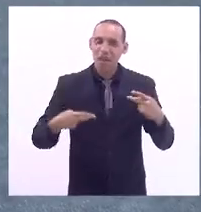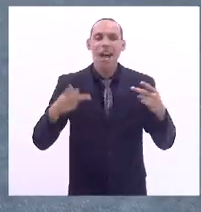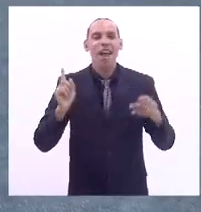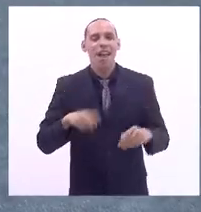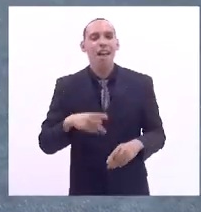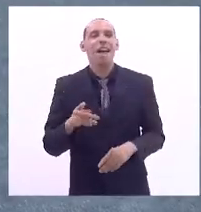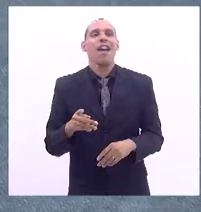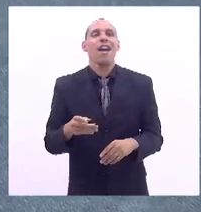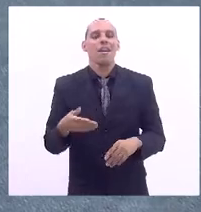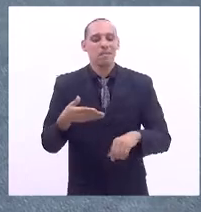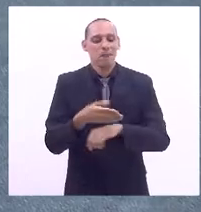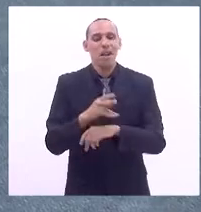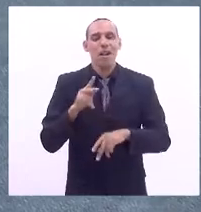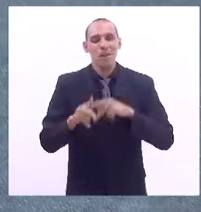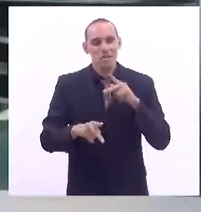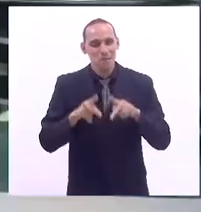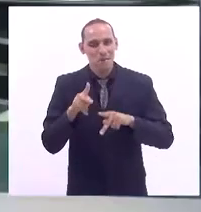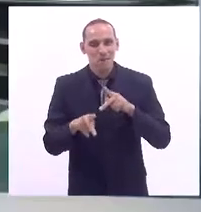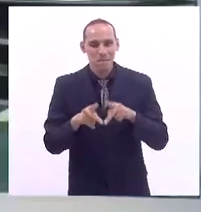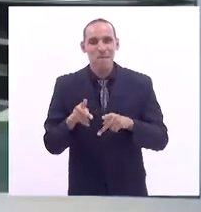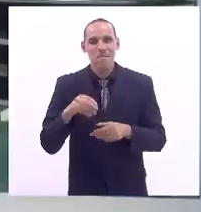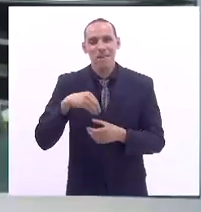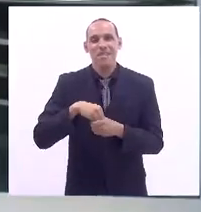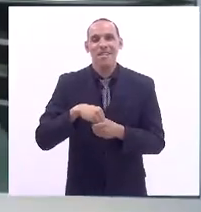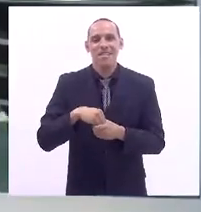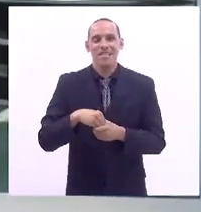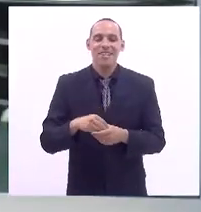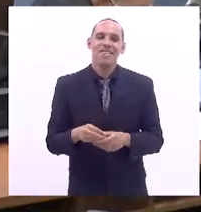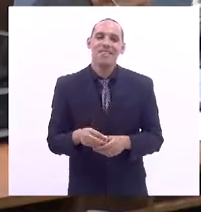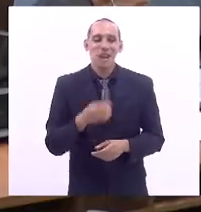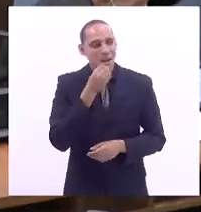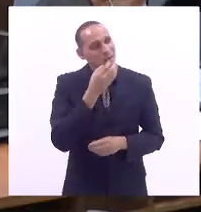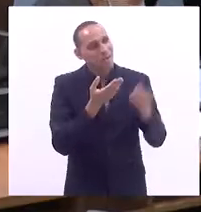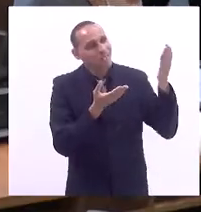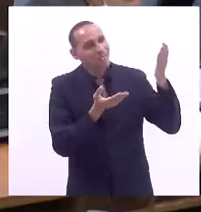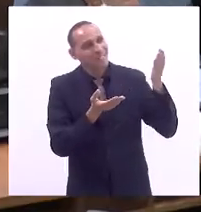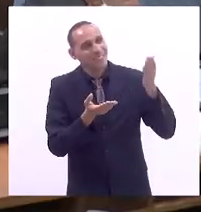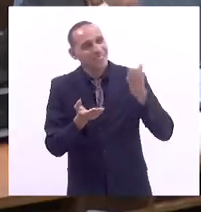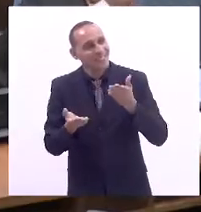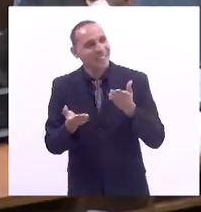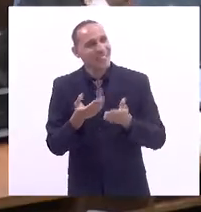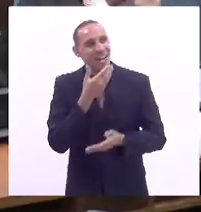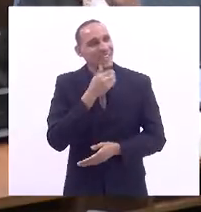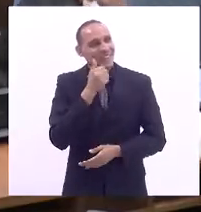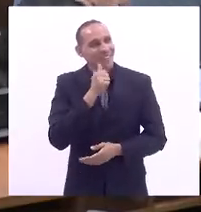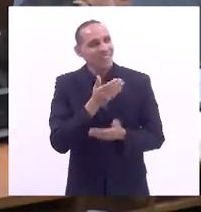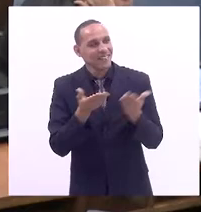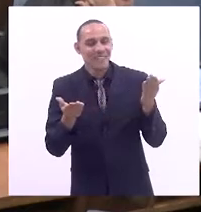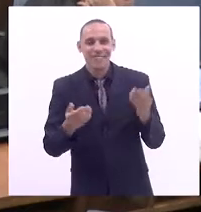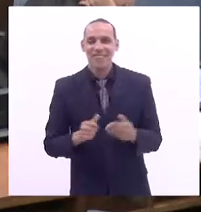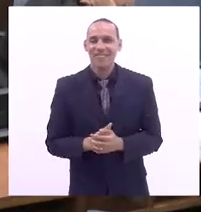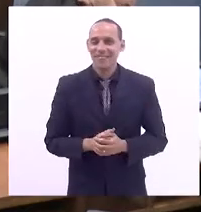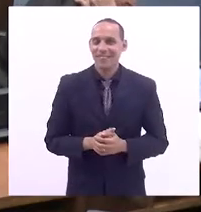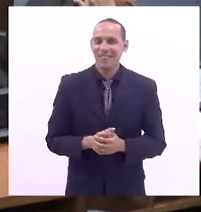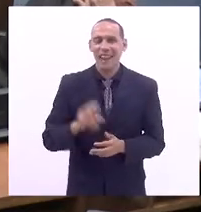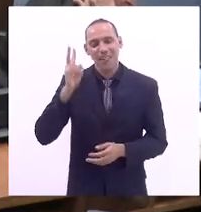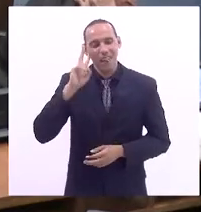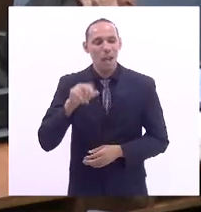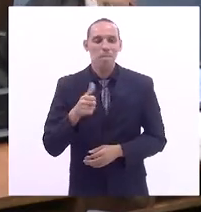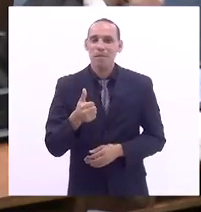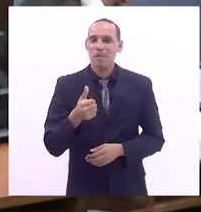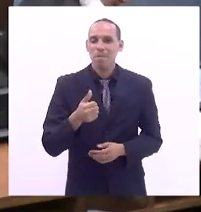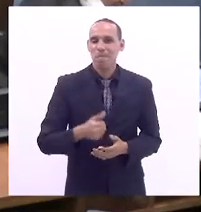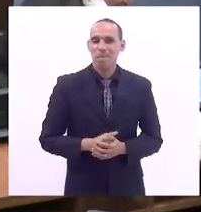do Povo na casa do Povo muito bom sejam muito bem vindos bem vindas e bem vindos muito bem lembrado